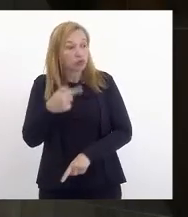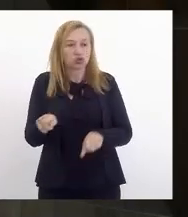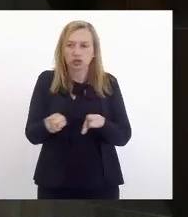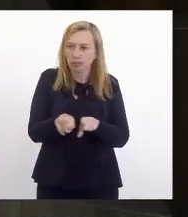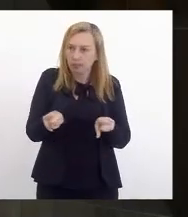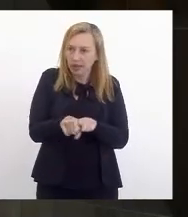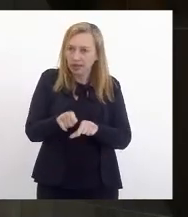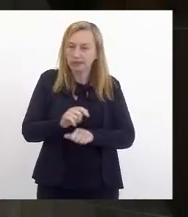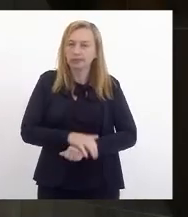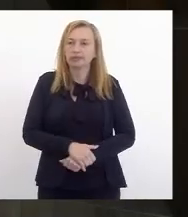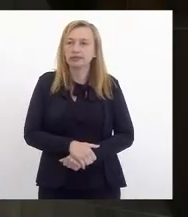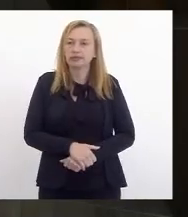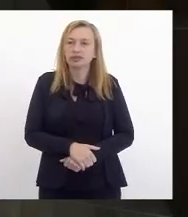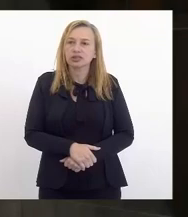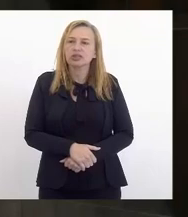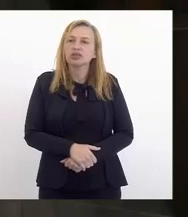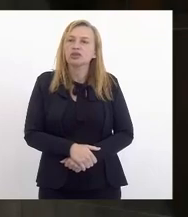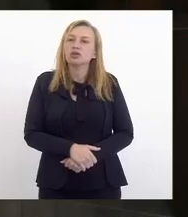também